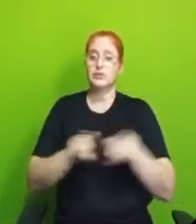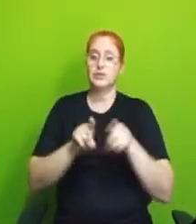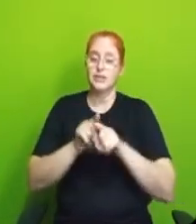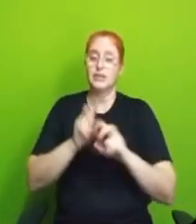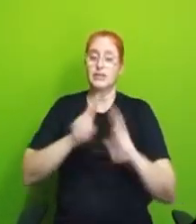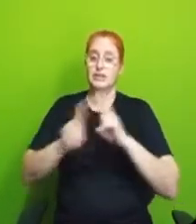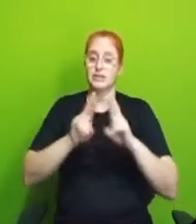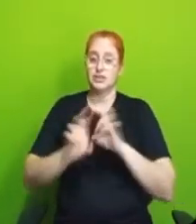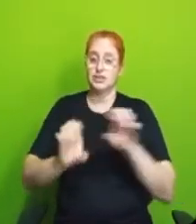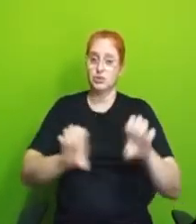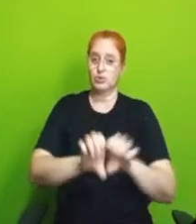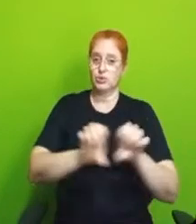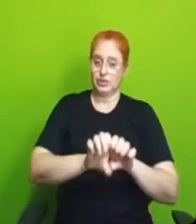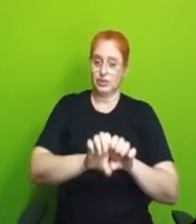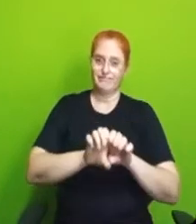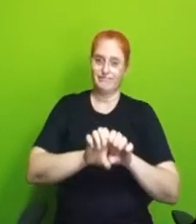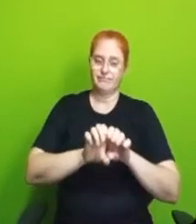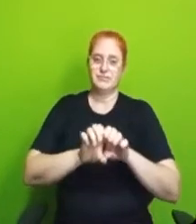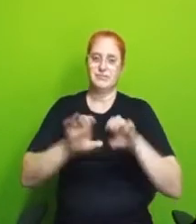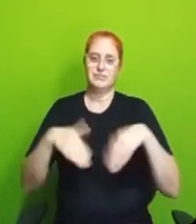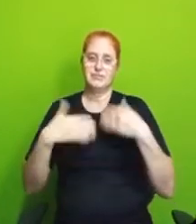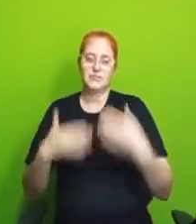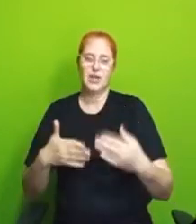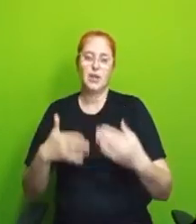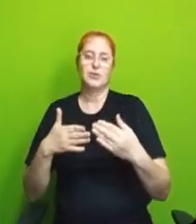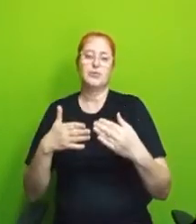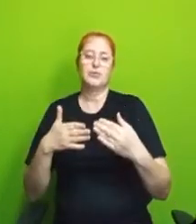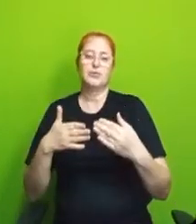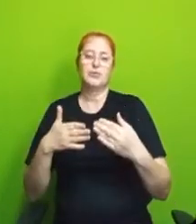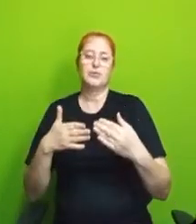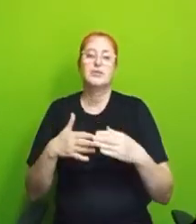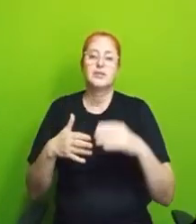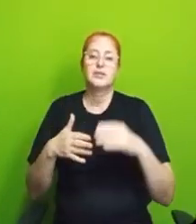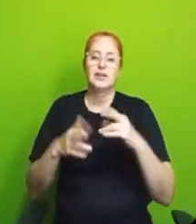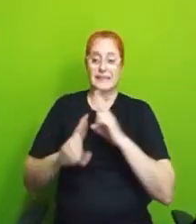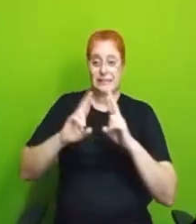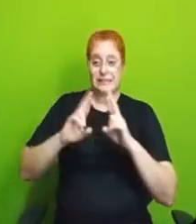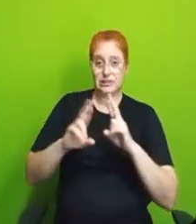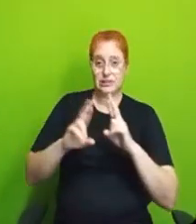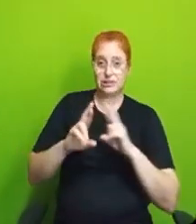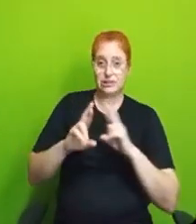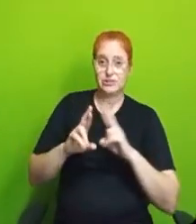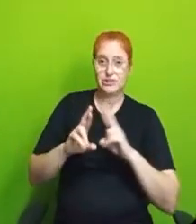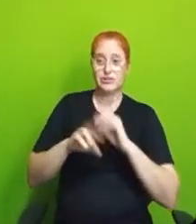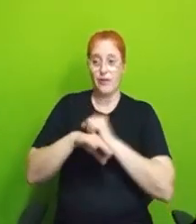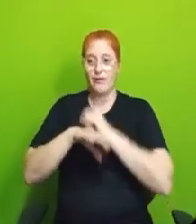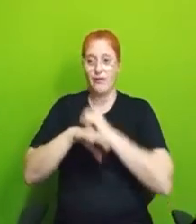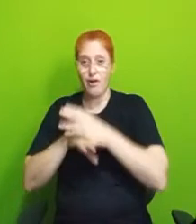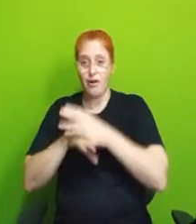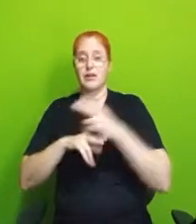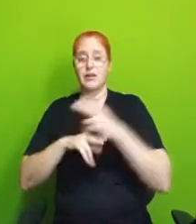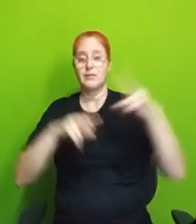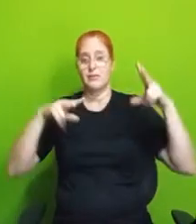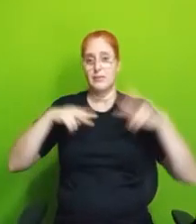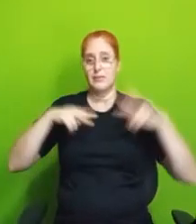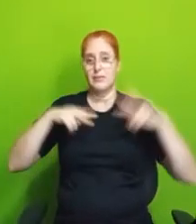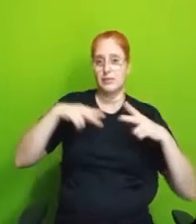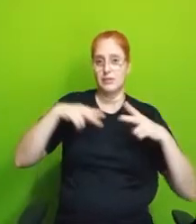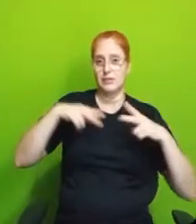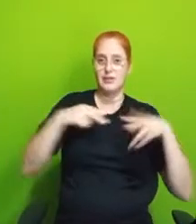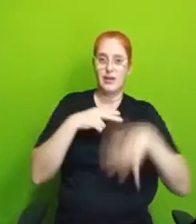plano das relações interpessoais, embora as relações interpessoais sejam o plano onde as desigualdades